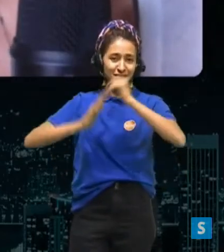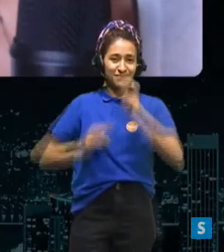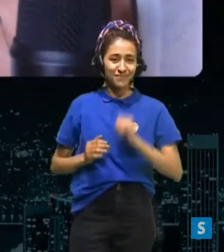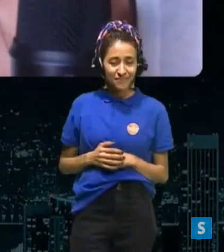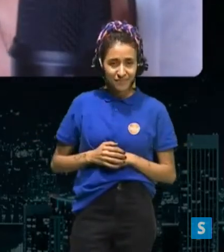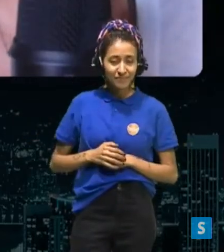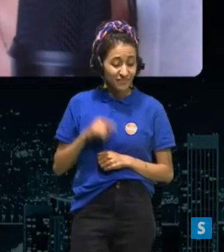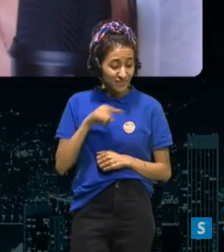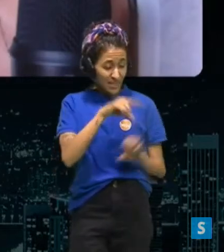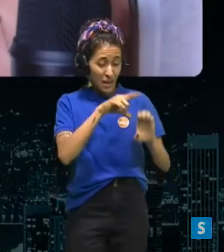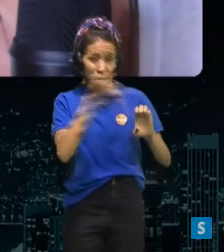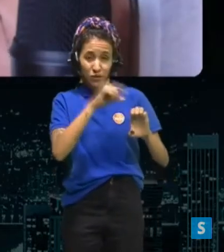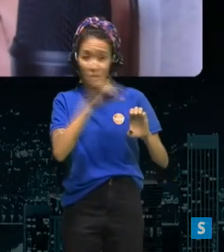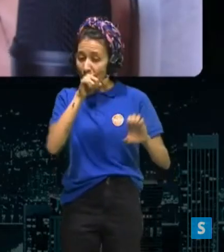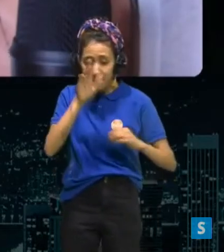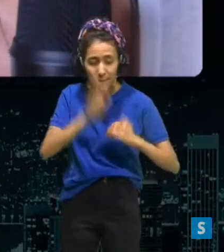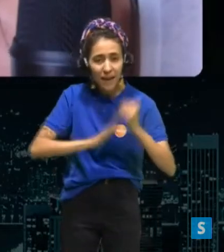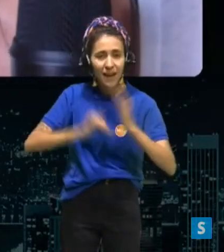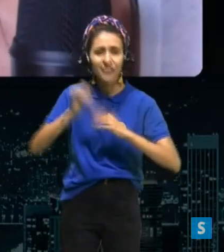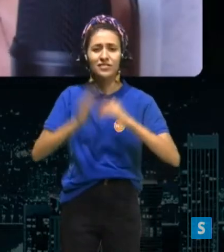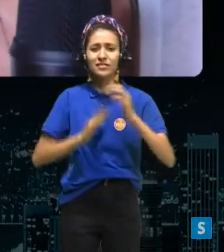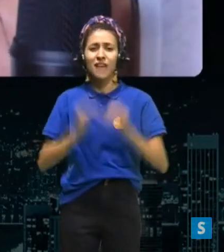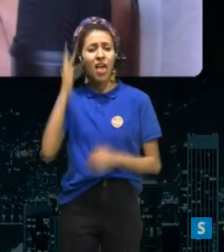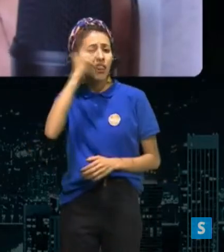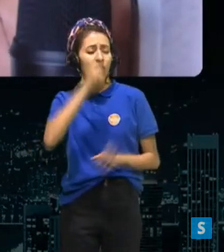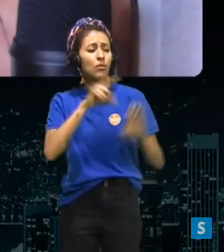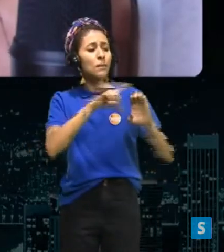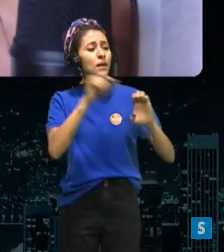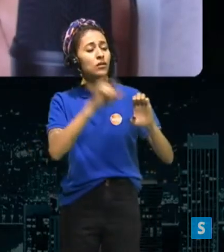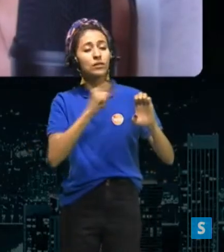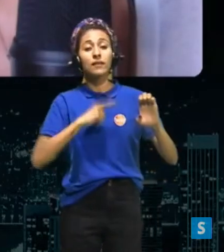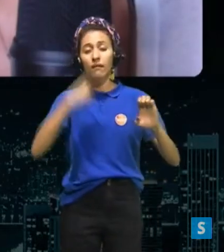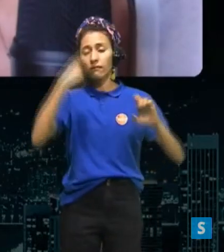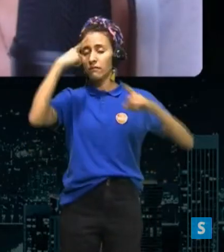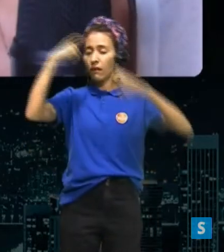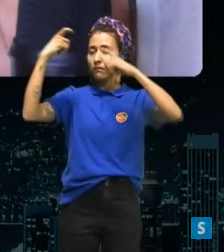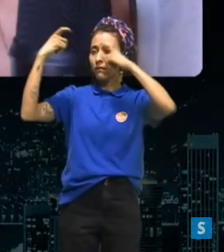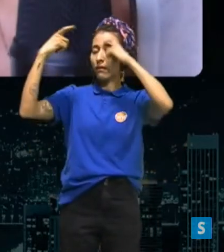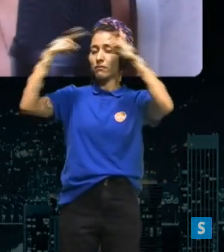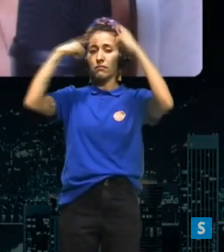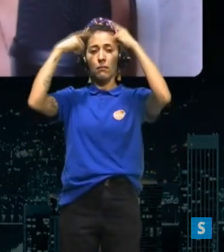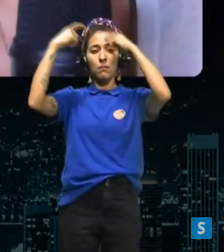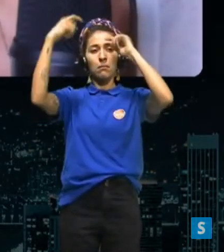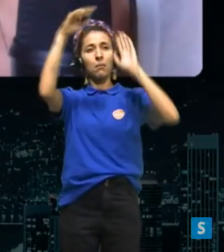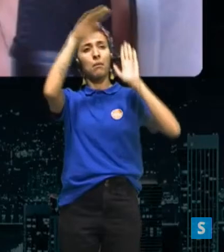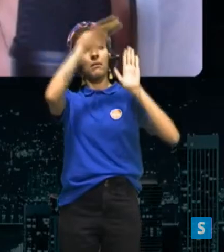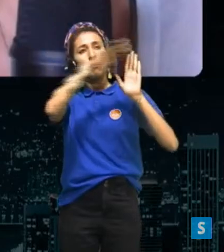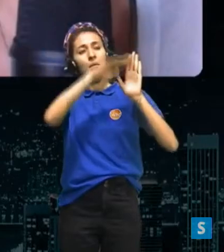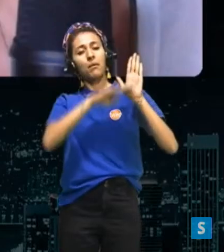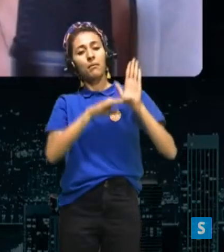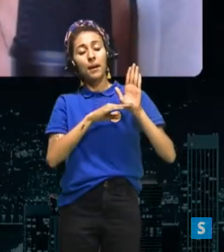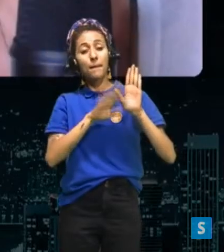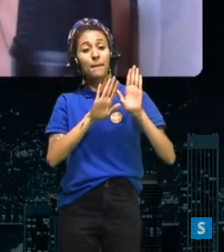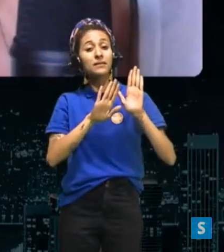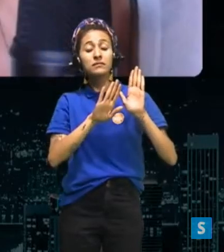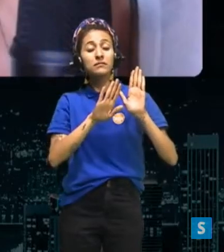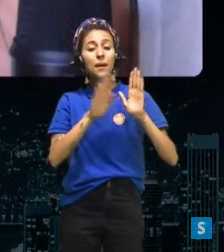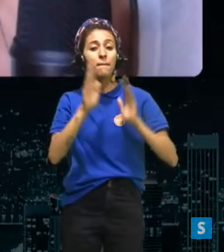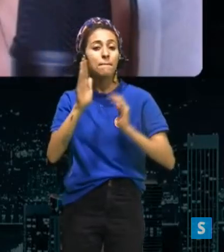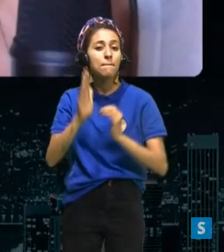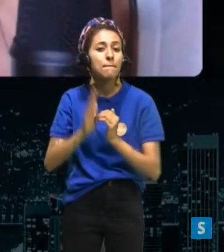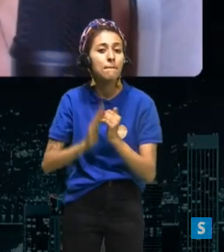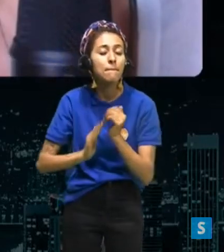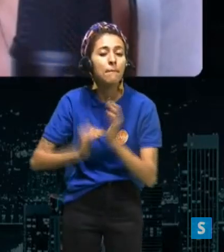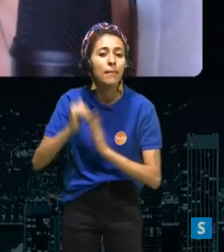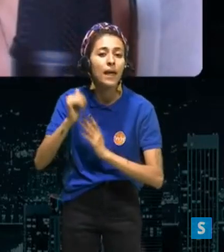super lindo você ter todas essas ideias mas se precisa voltar se centrar em você e a execução